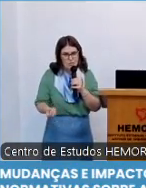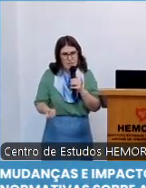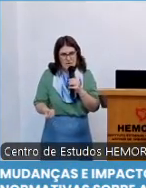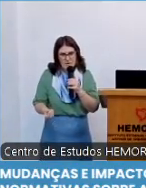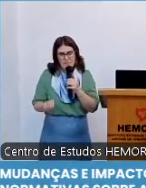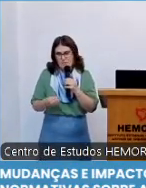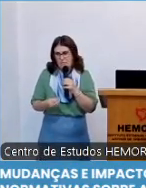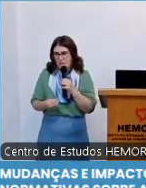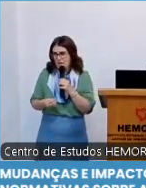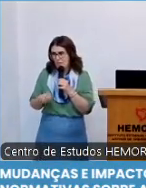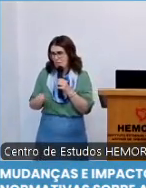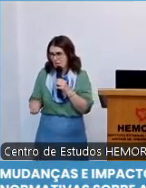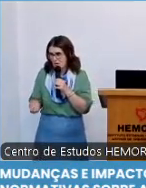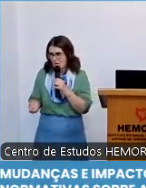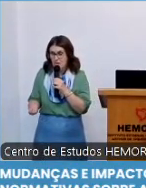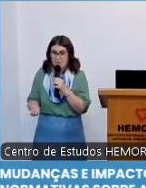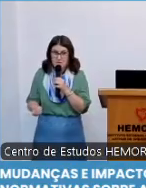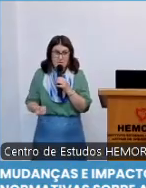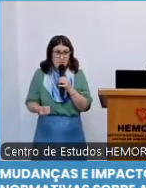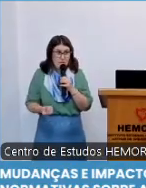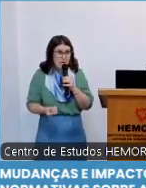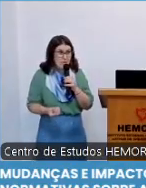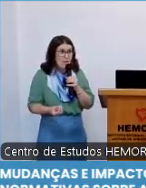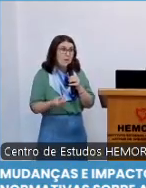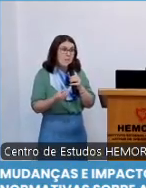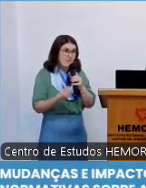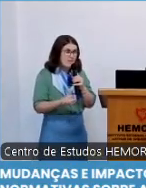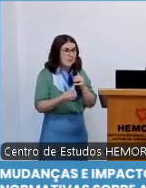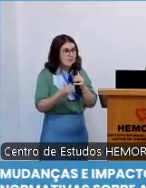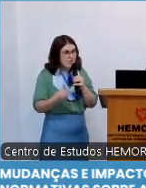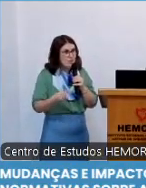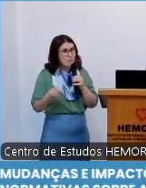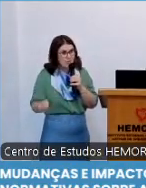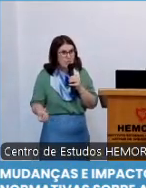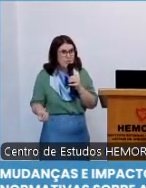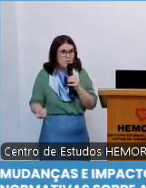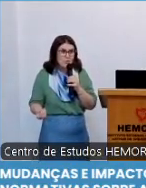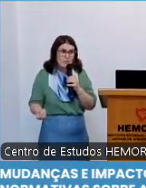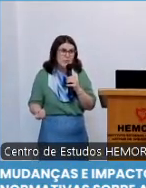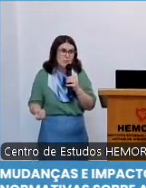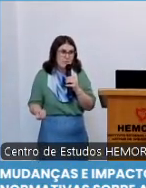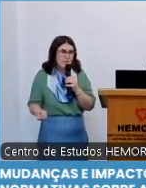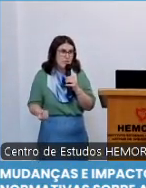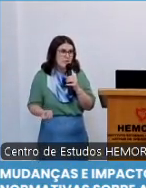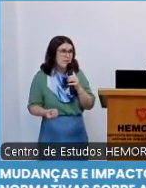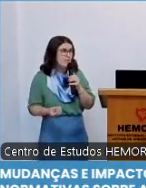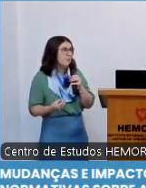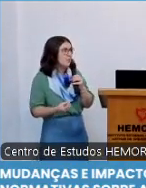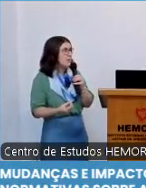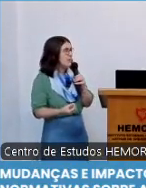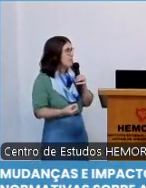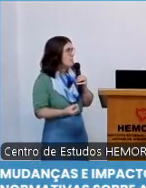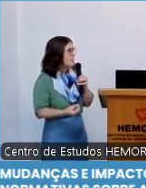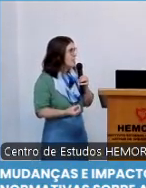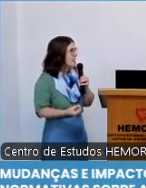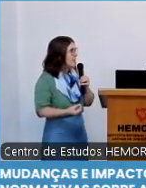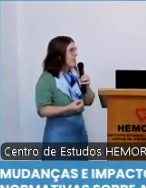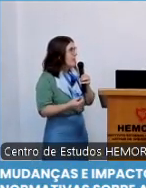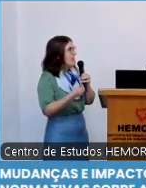tira a soberania, em primeiro lugar, do comitê de ética em pesquisa local, mas também deixa a própria instituição numa fragilidade muito